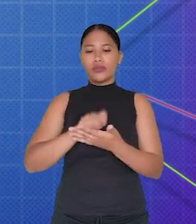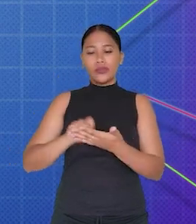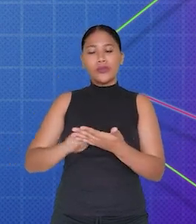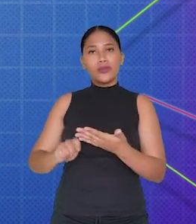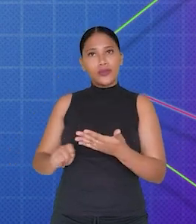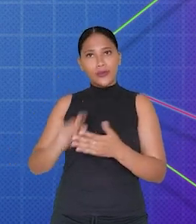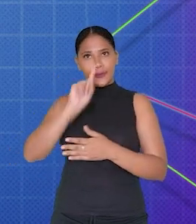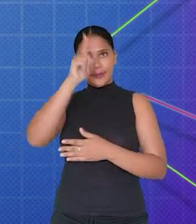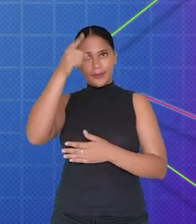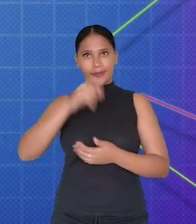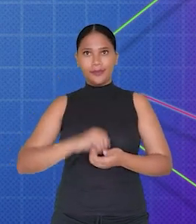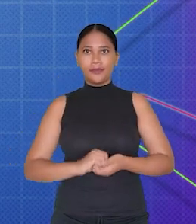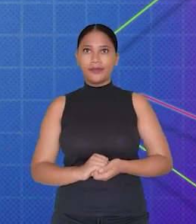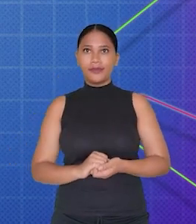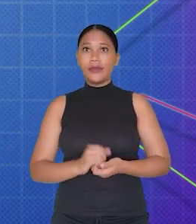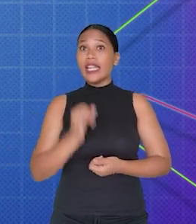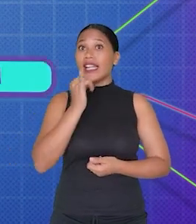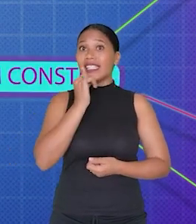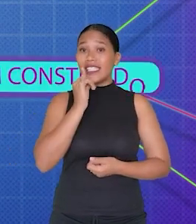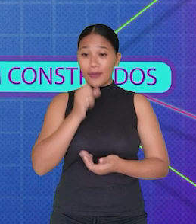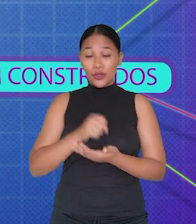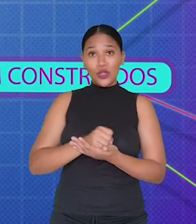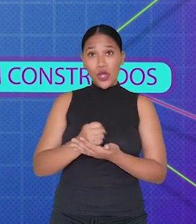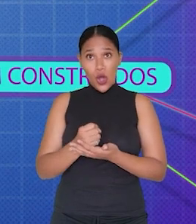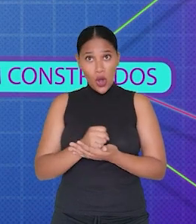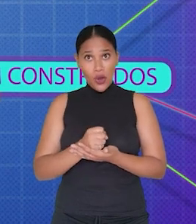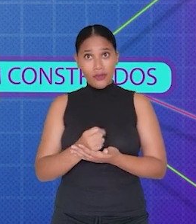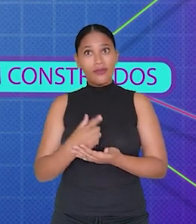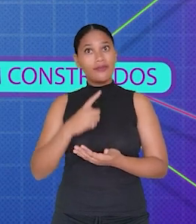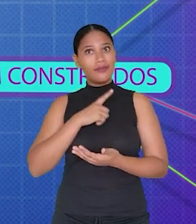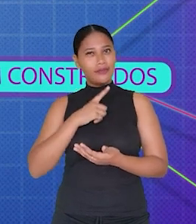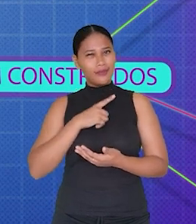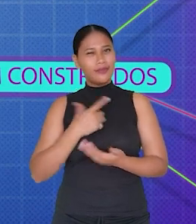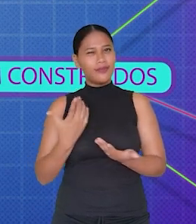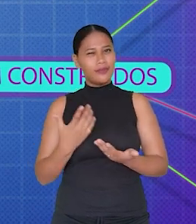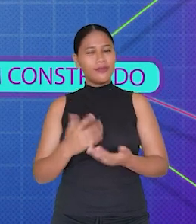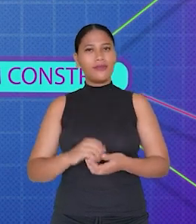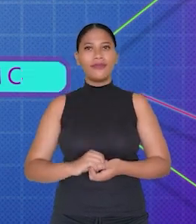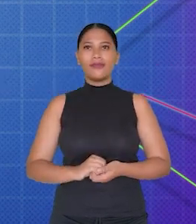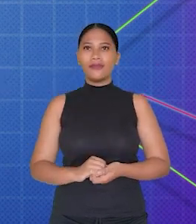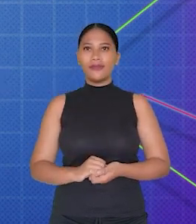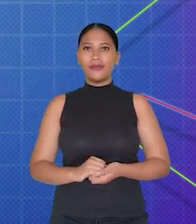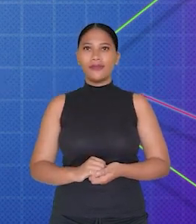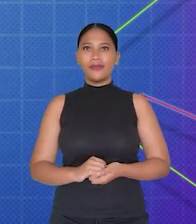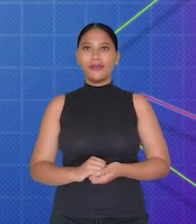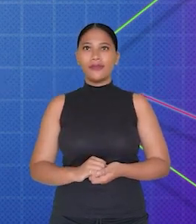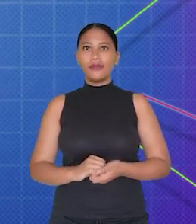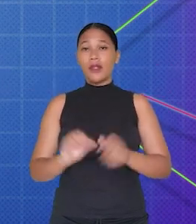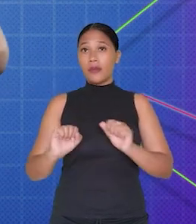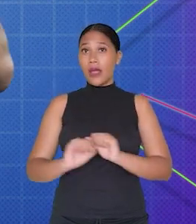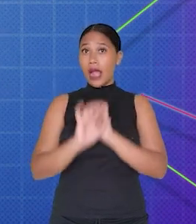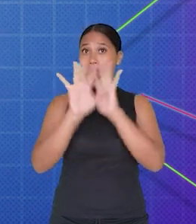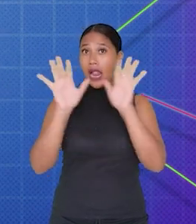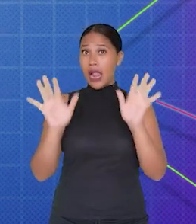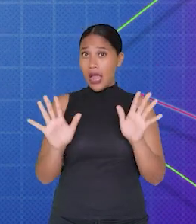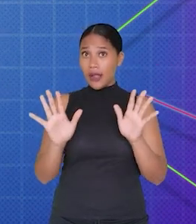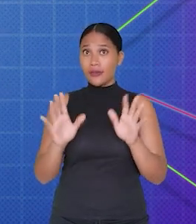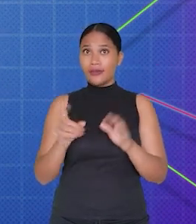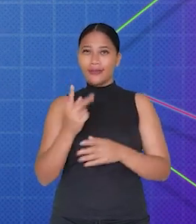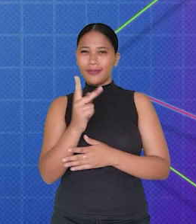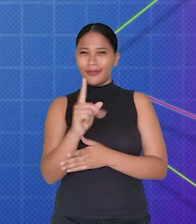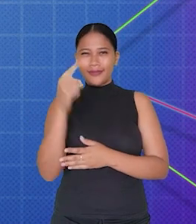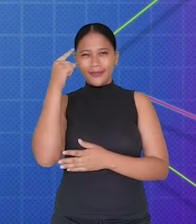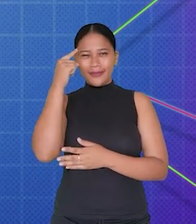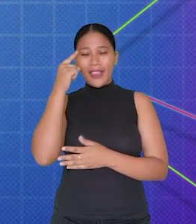do escritor. Exemplos de jogos com arcos de personagens bem construídos. Para ficar mais claro em suas